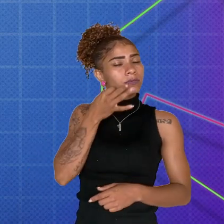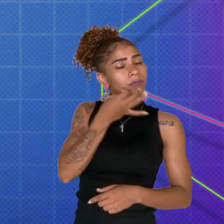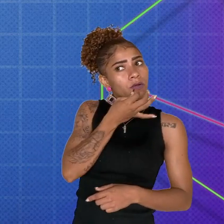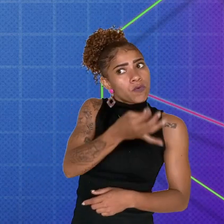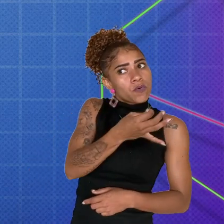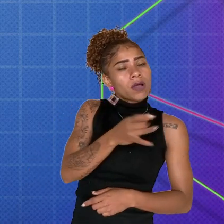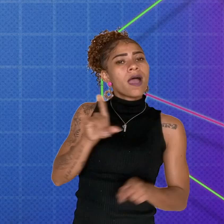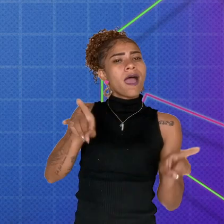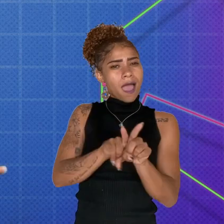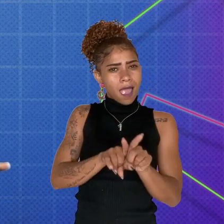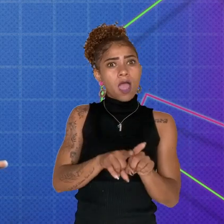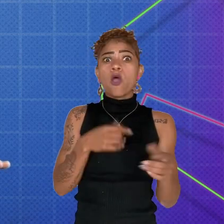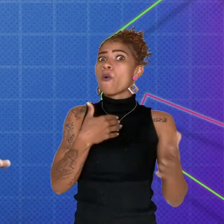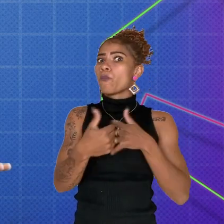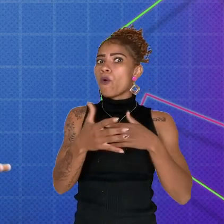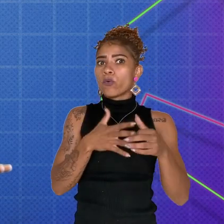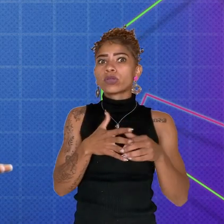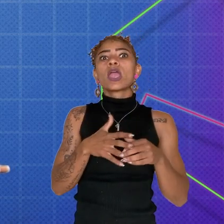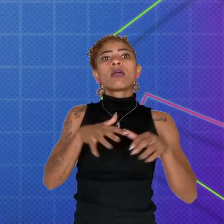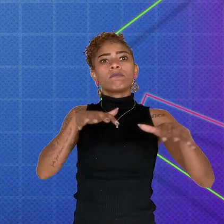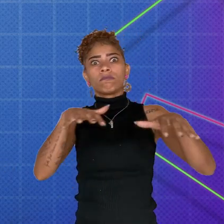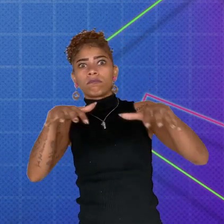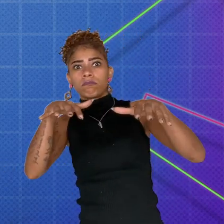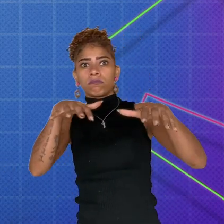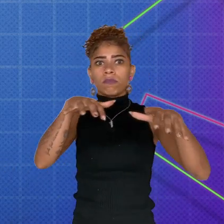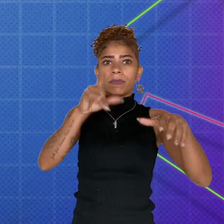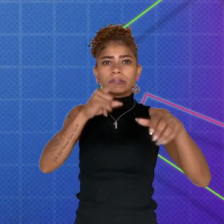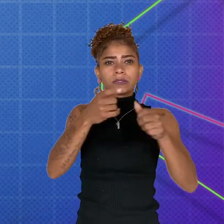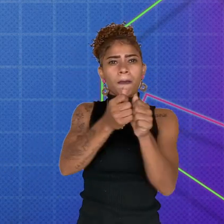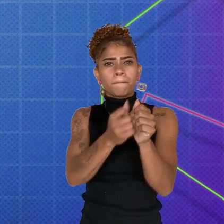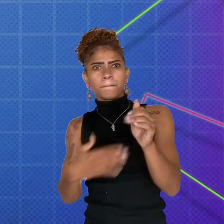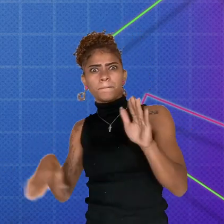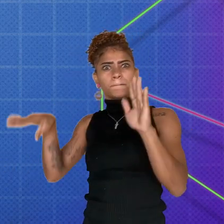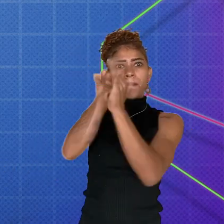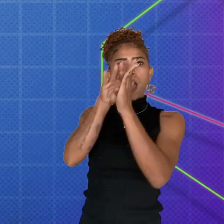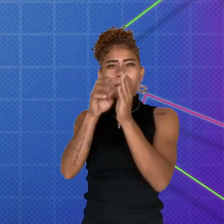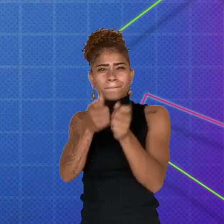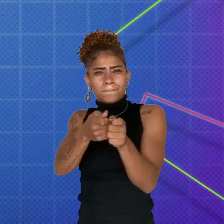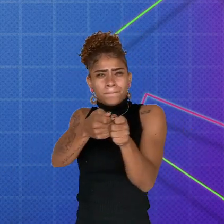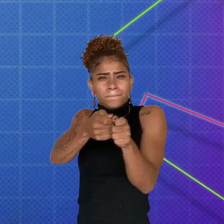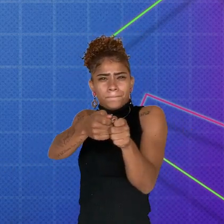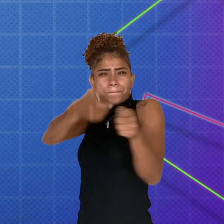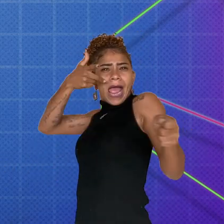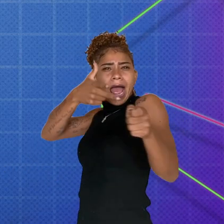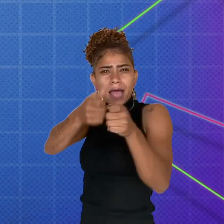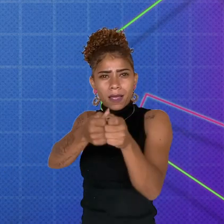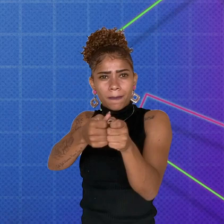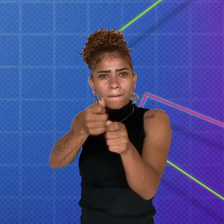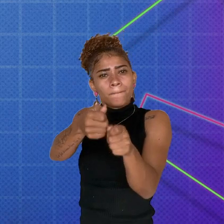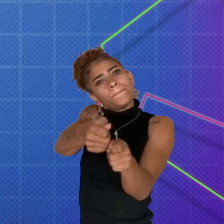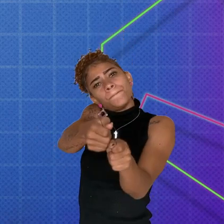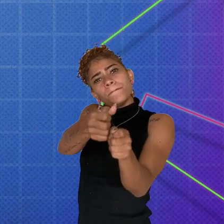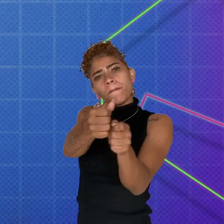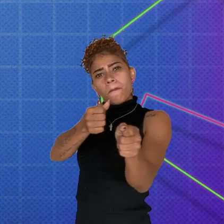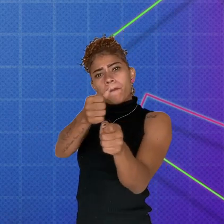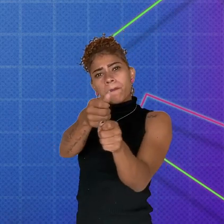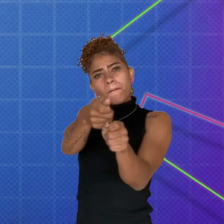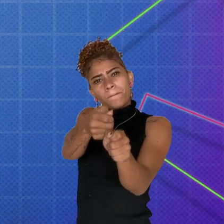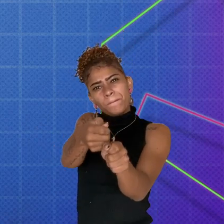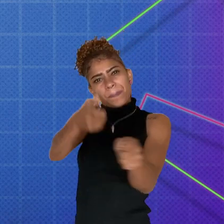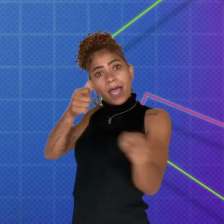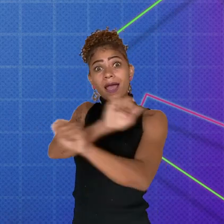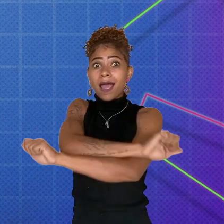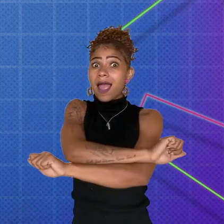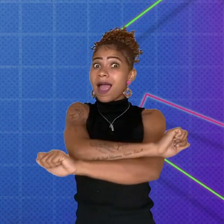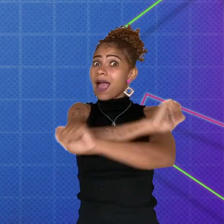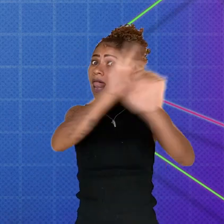de tiros são uma parte crítica de qualquer jogo de zumbi. Eles precisam ser intensos para acompanhar a ação de luta contra os zumbis. É importante que eles